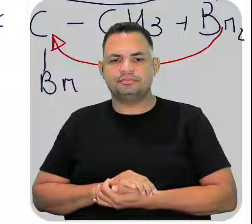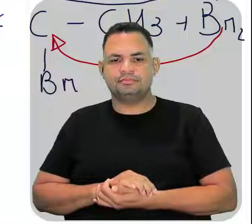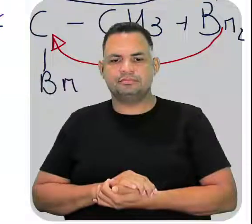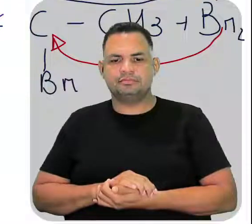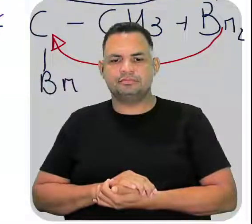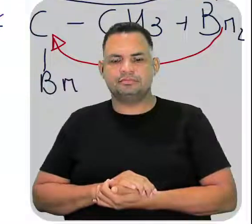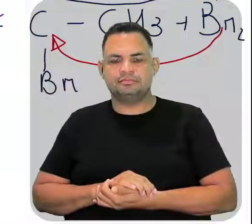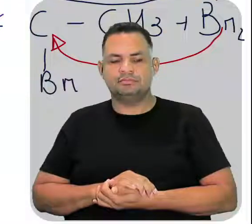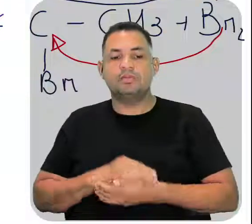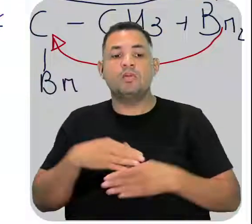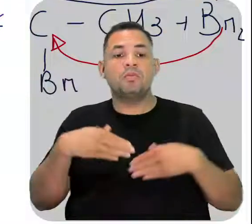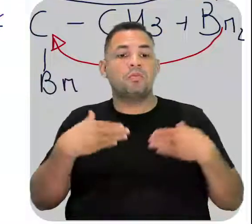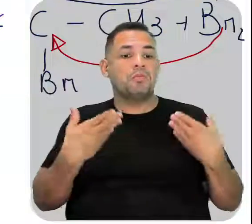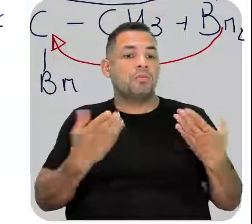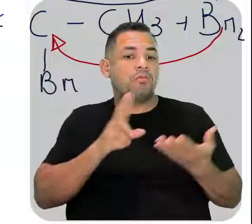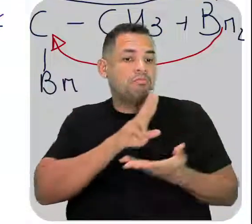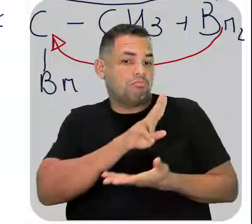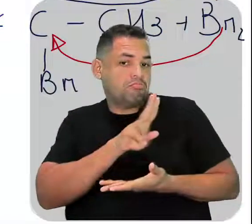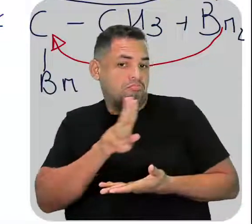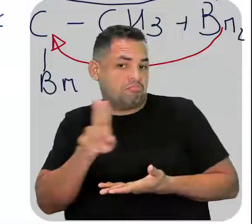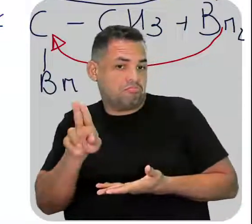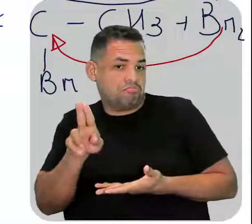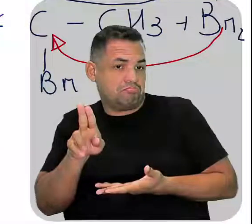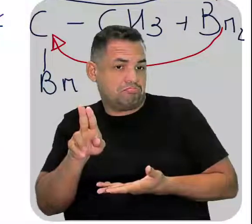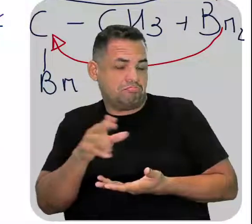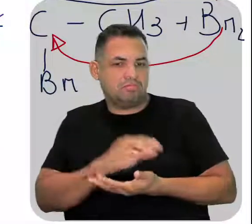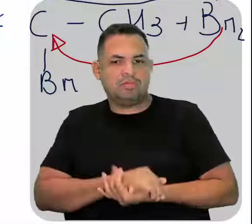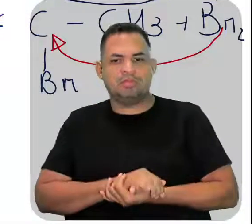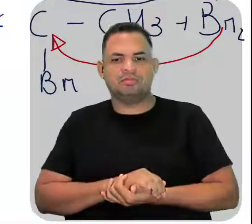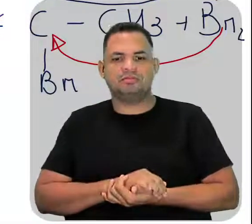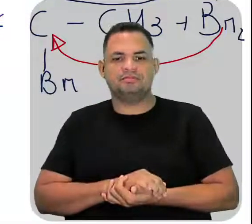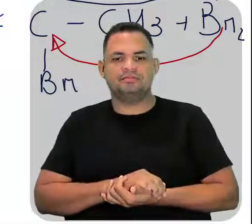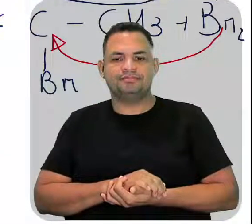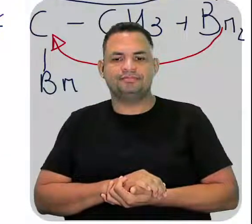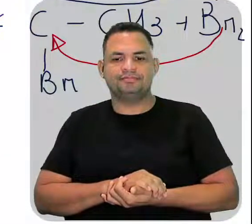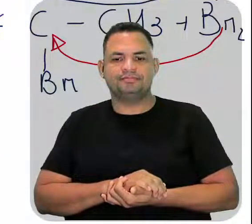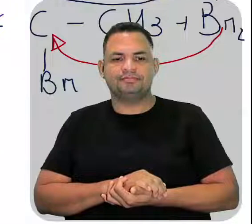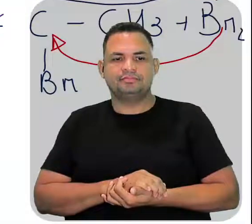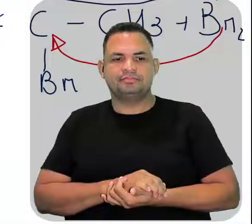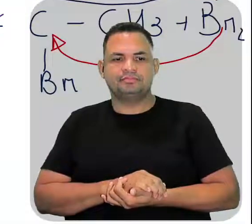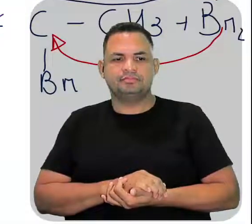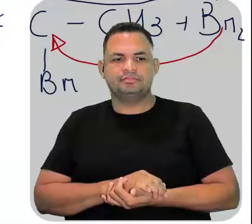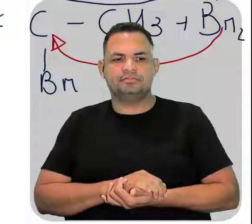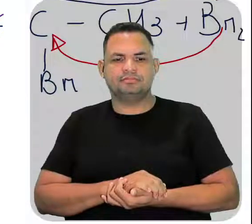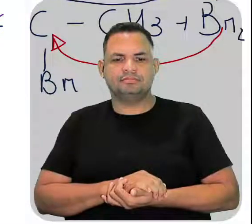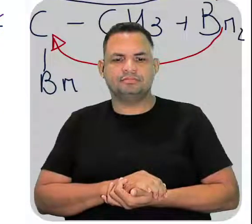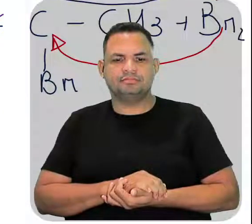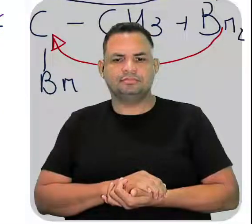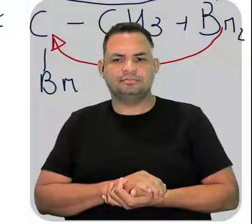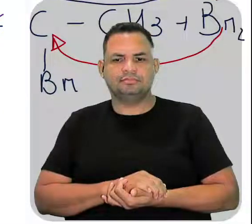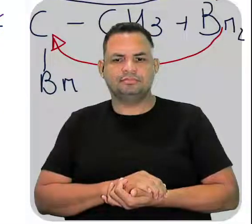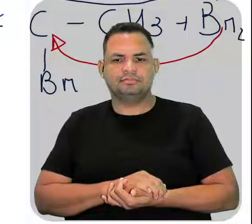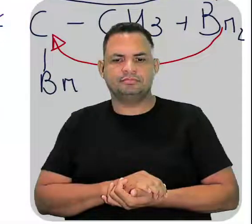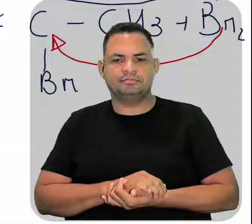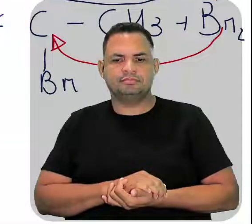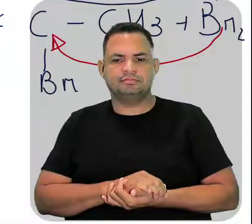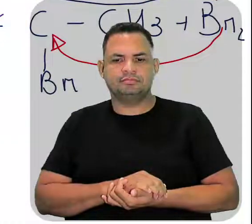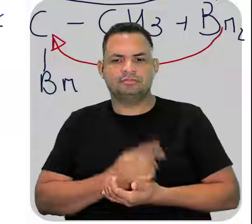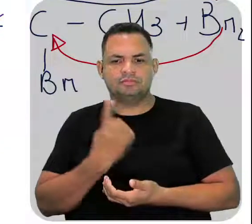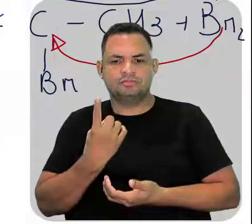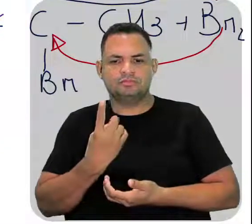CH3. Qual é o nome desse nosso colega? Numera a cadeia.